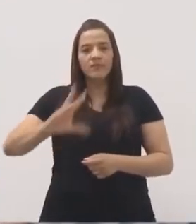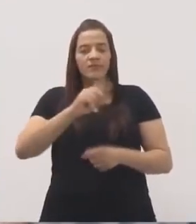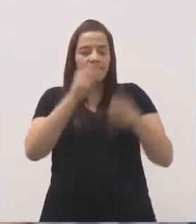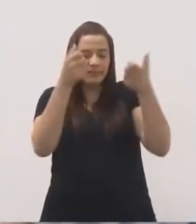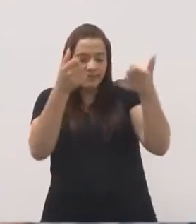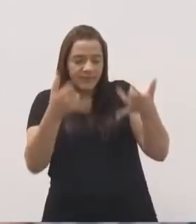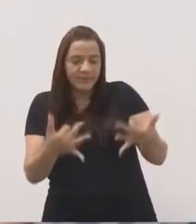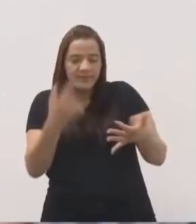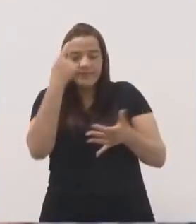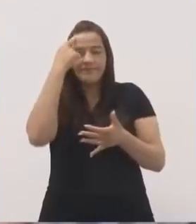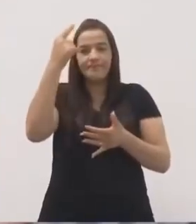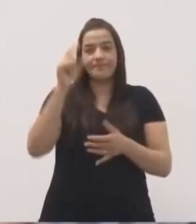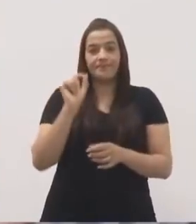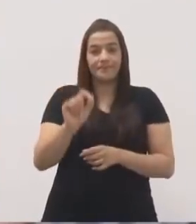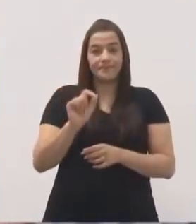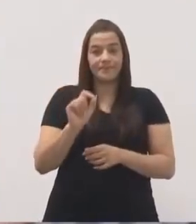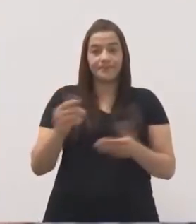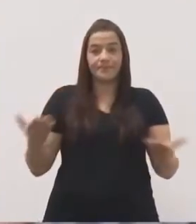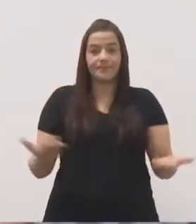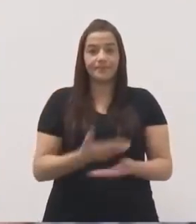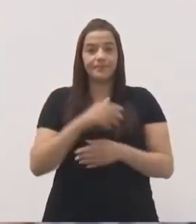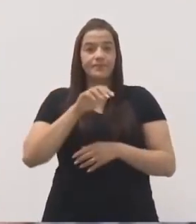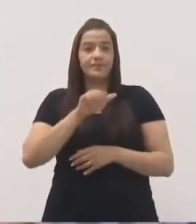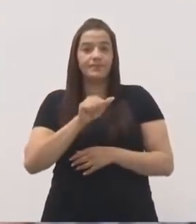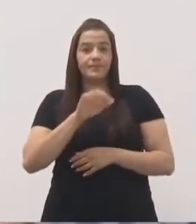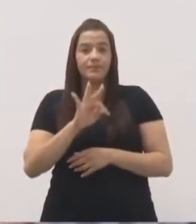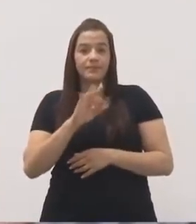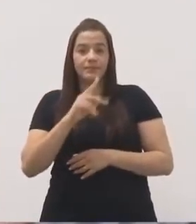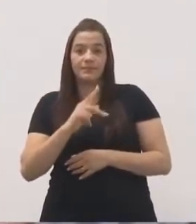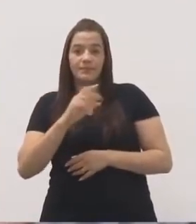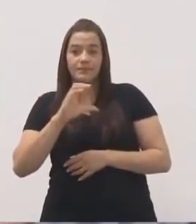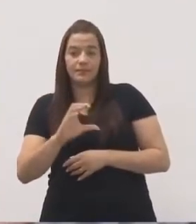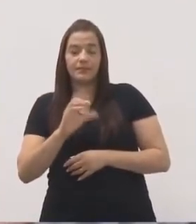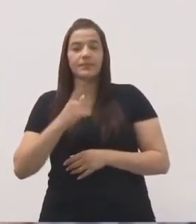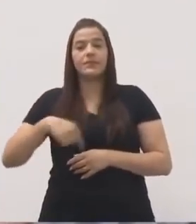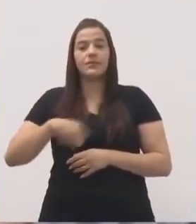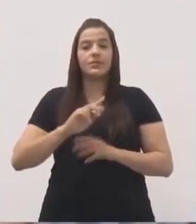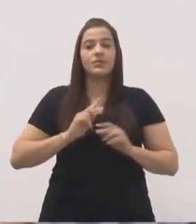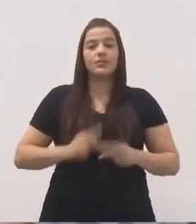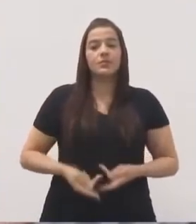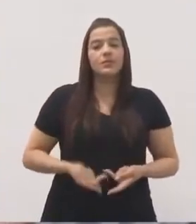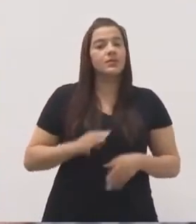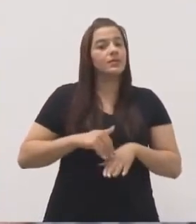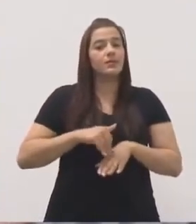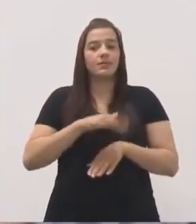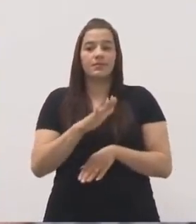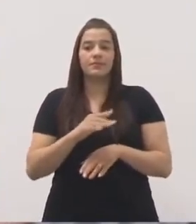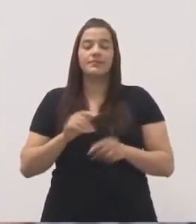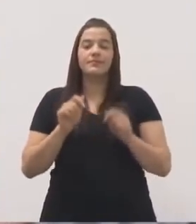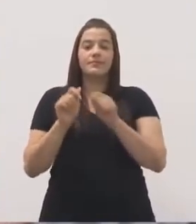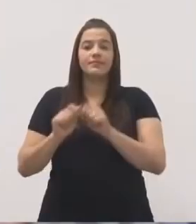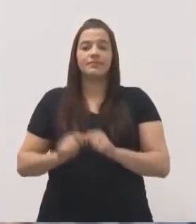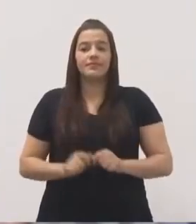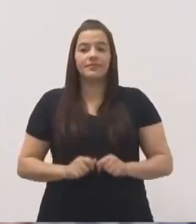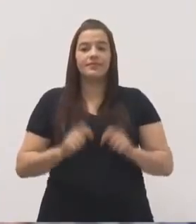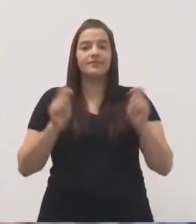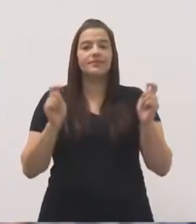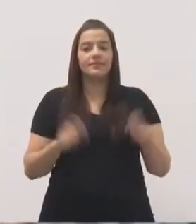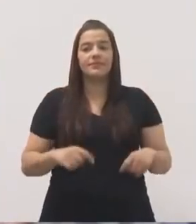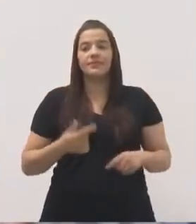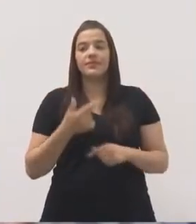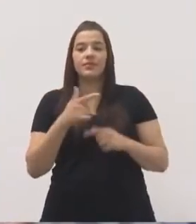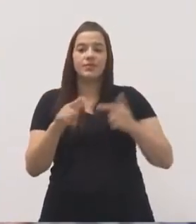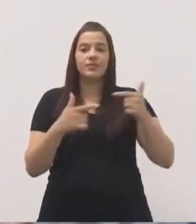começar lembrando que nós estamos numa TVC de Humanas, são nossos queridos professores que mais fazem, né? Posso dizer assim, espero que os outros não